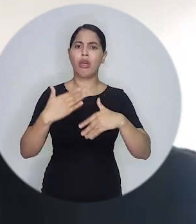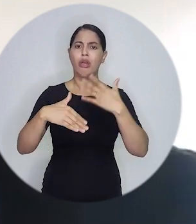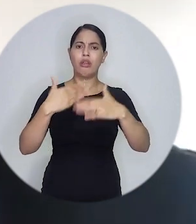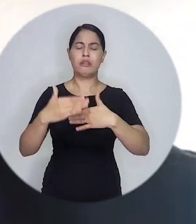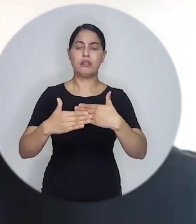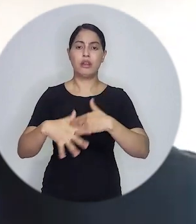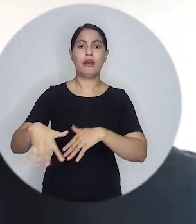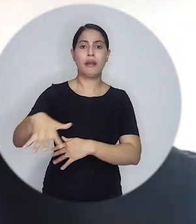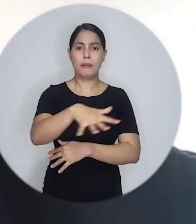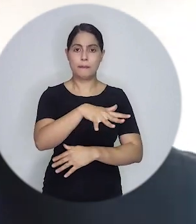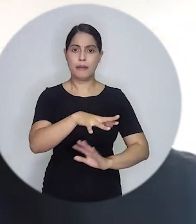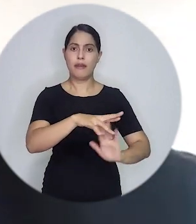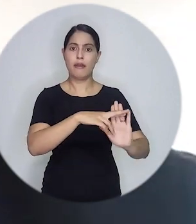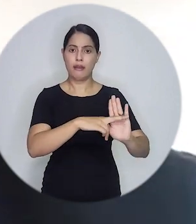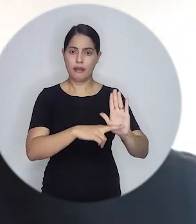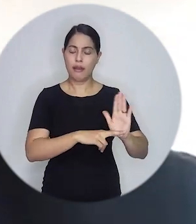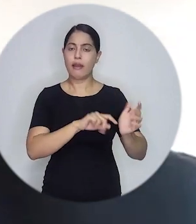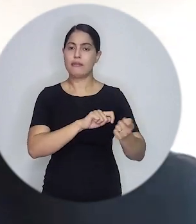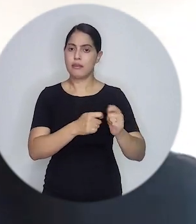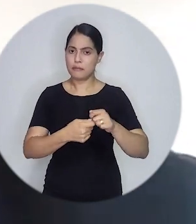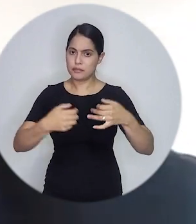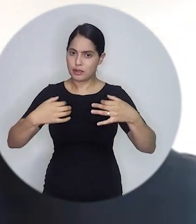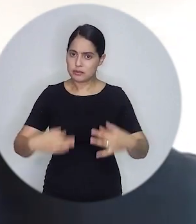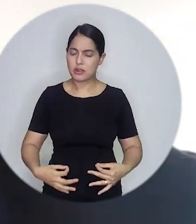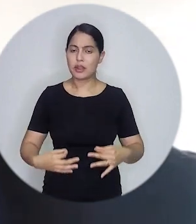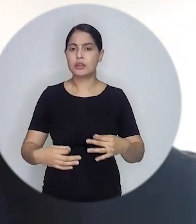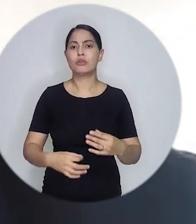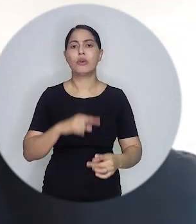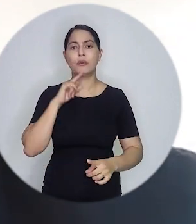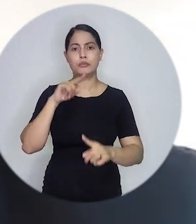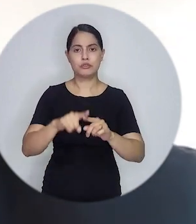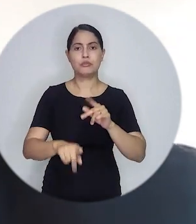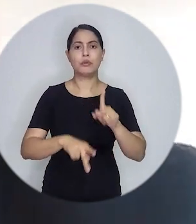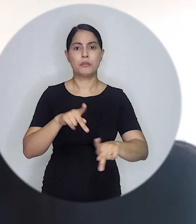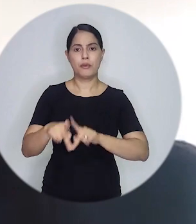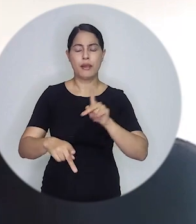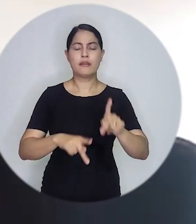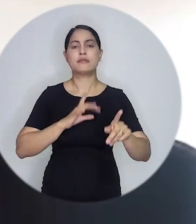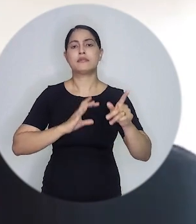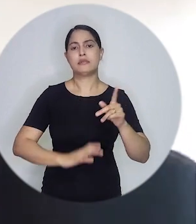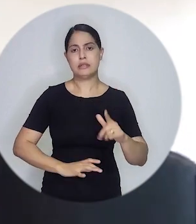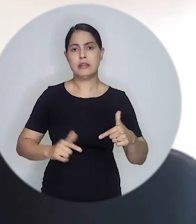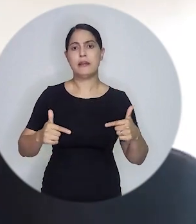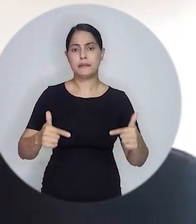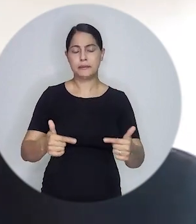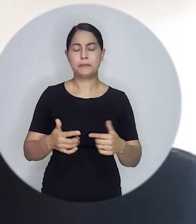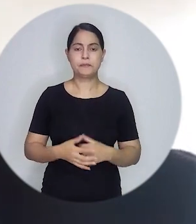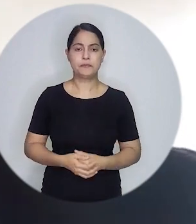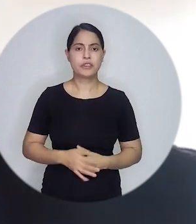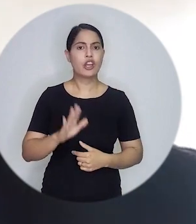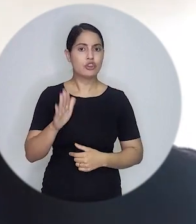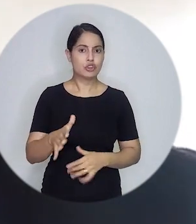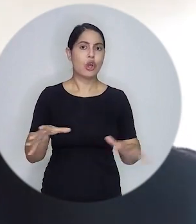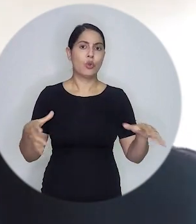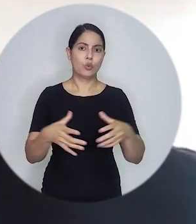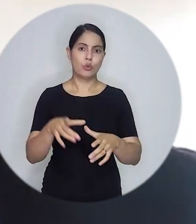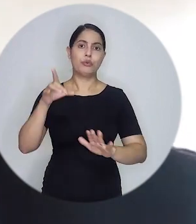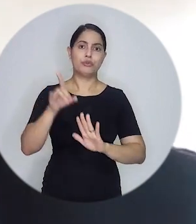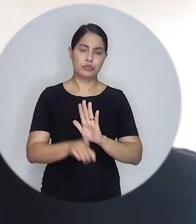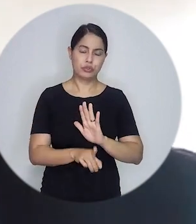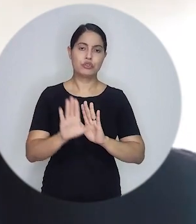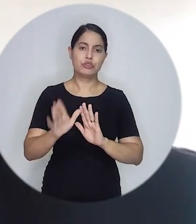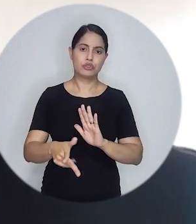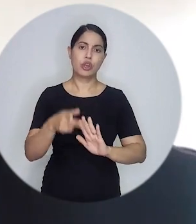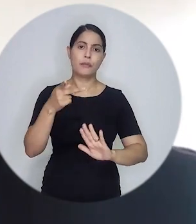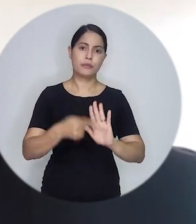desenvolvimento de um ambiente regulatório adequado em prol do cidadão. Já encaminhamos para a